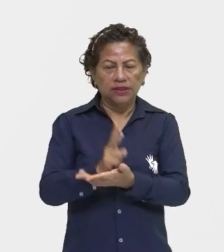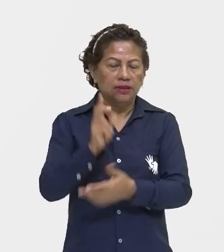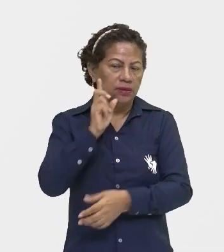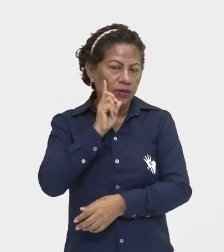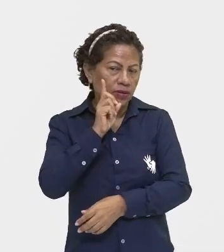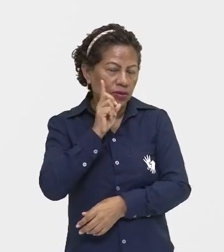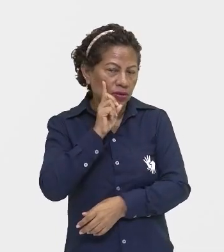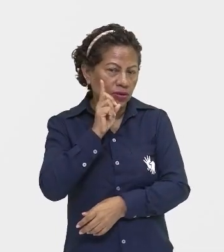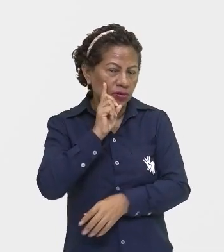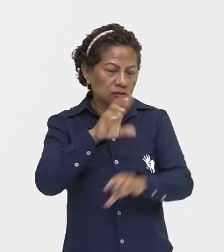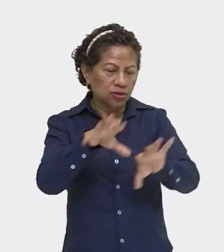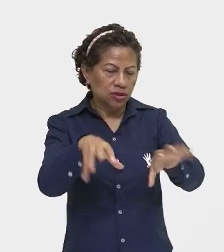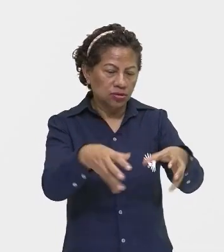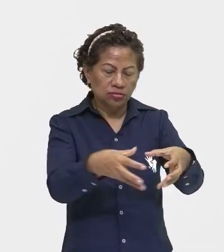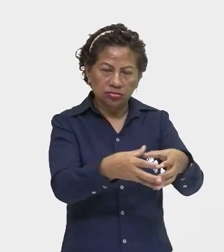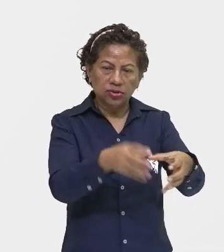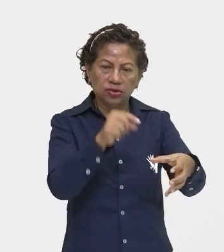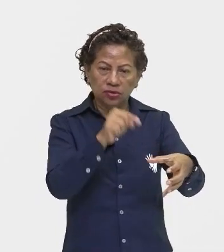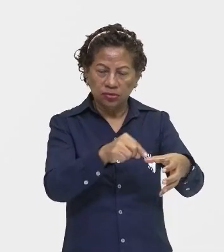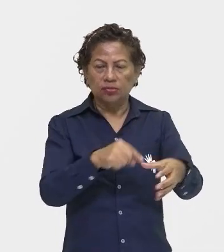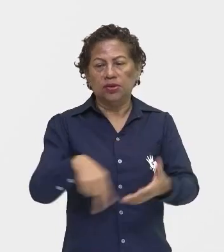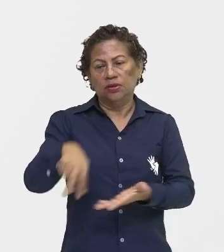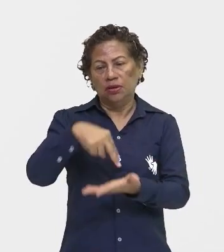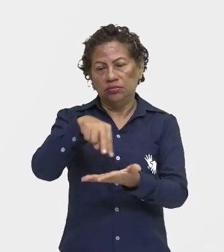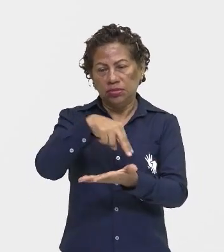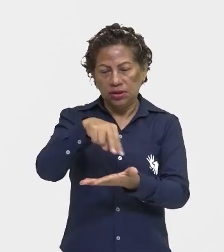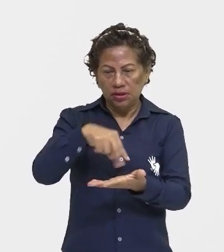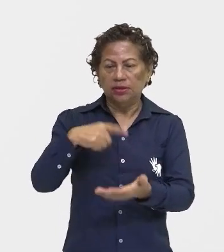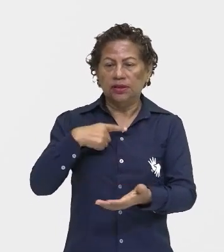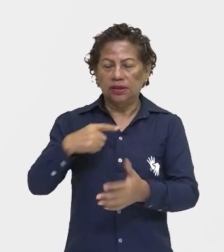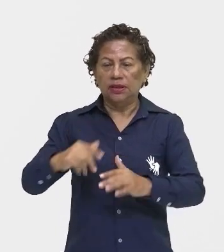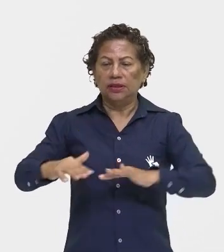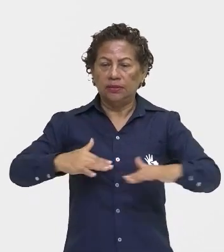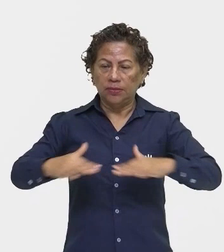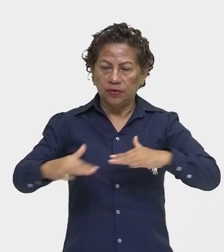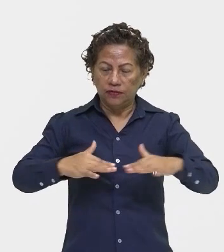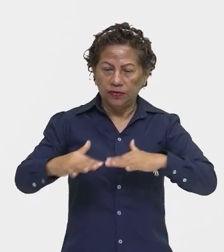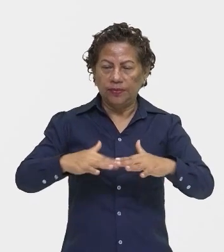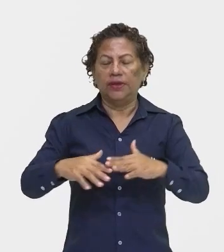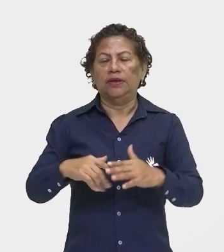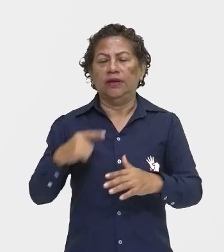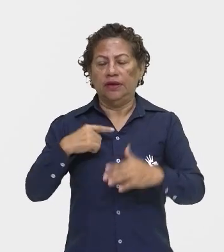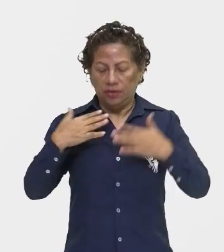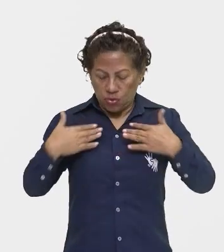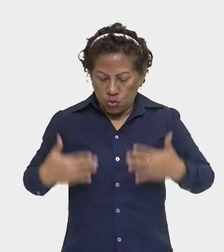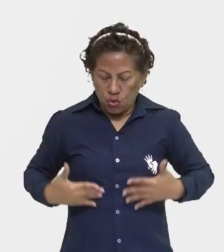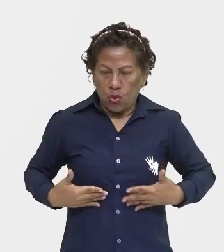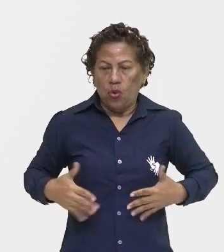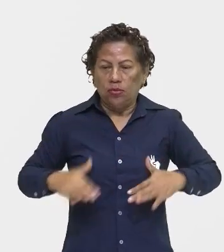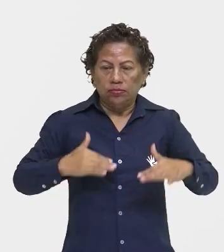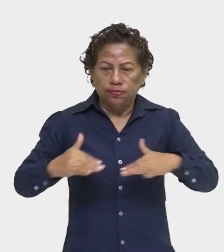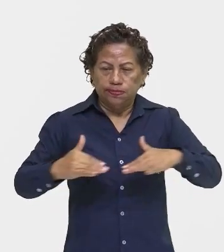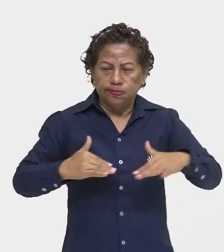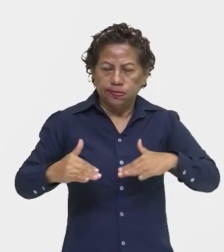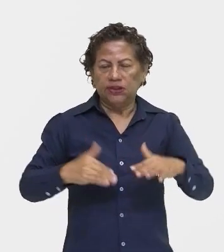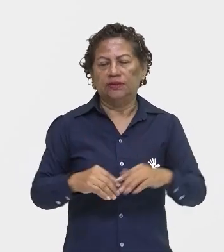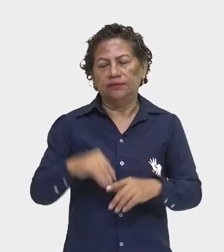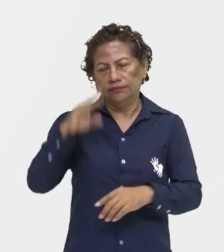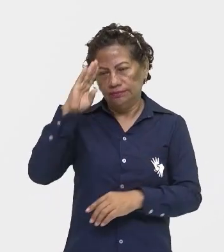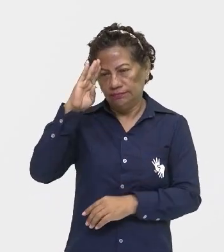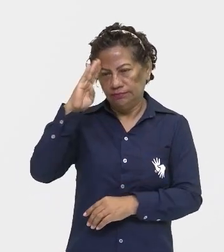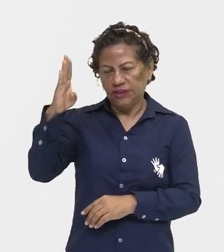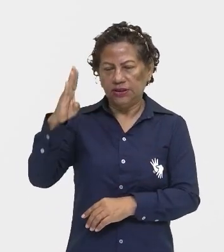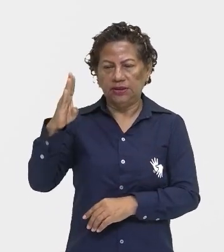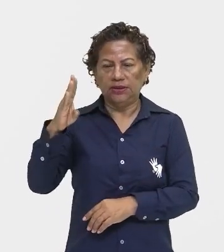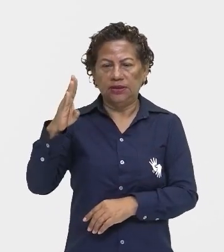cotidiano das tribos, as danças apresentam movimentos e balanços, caracterizados principalmente